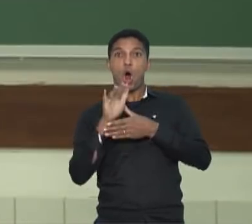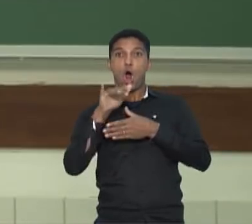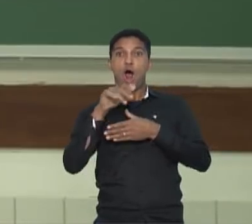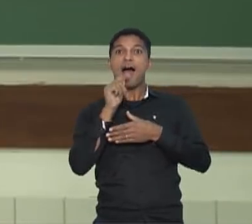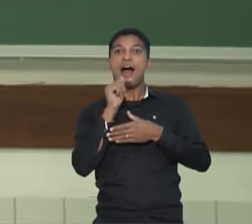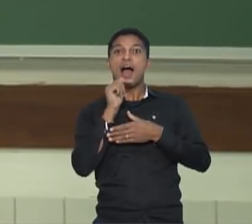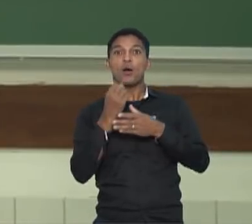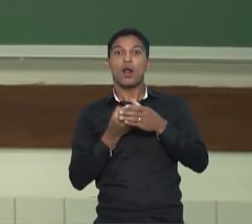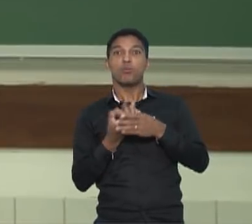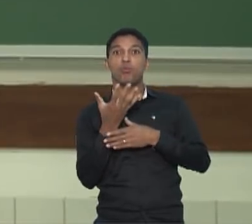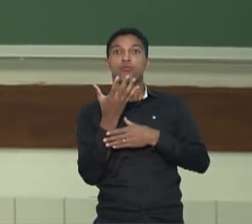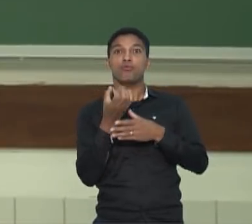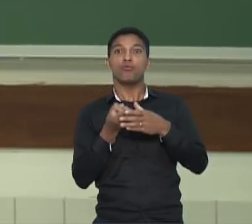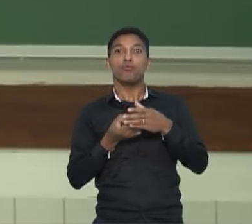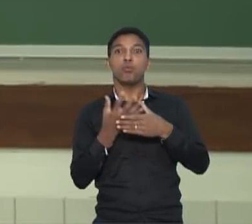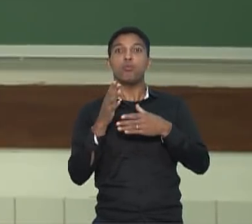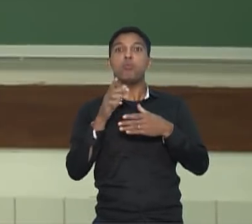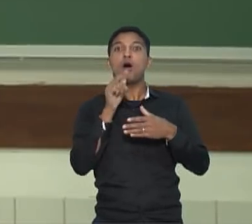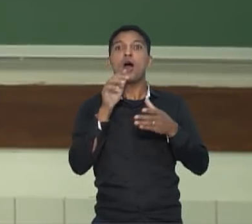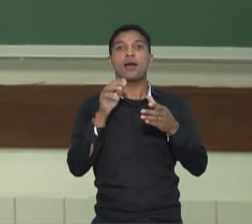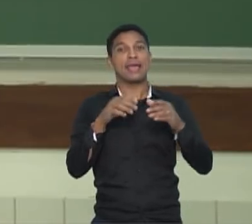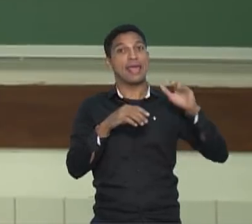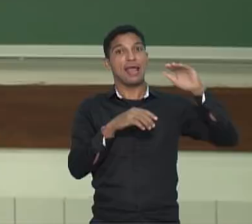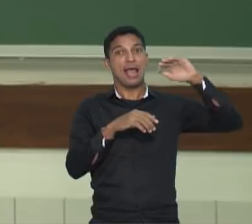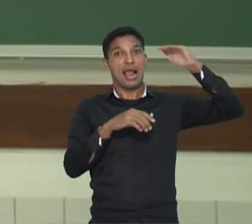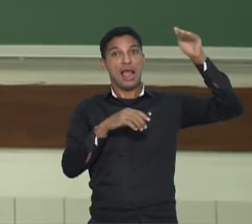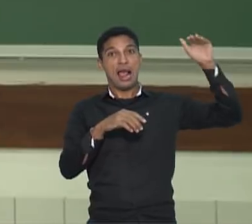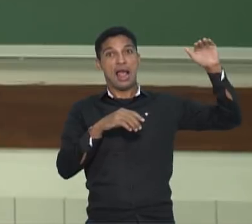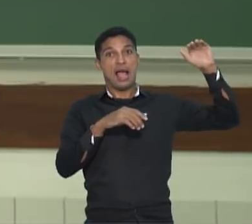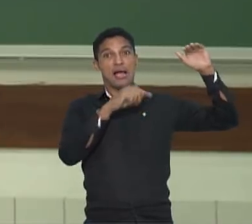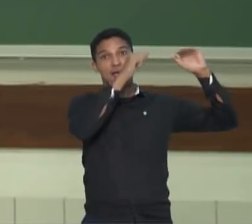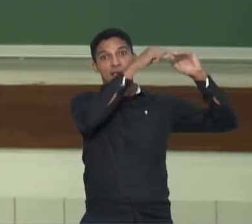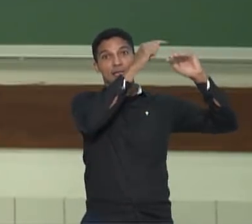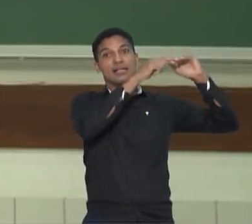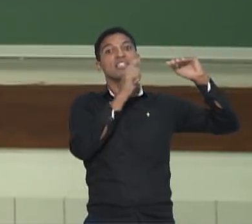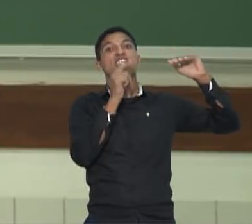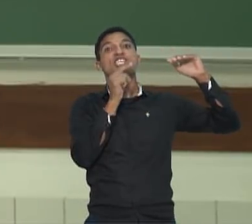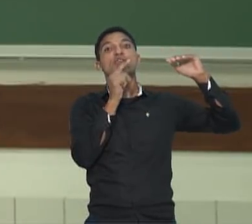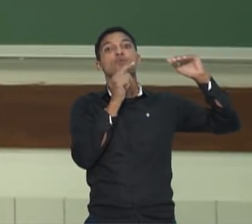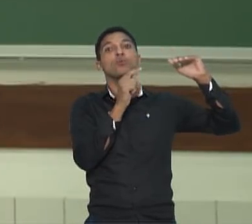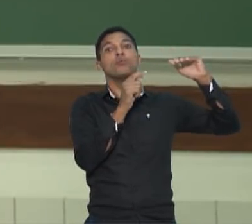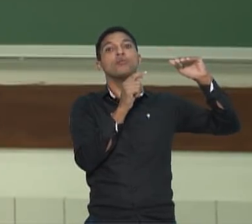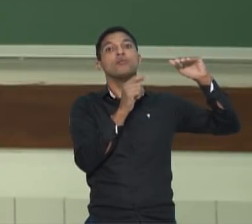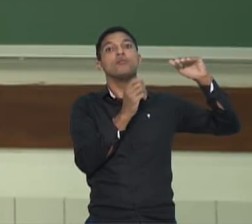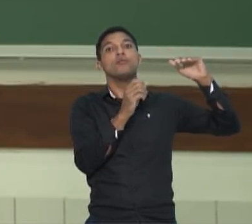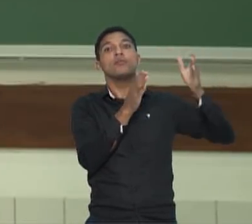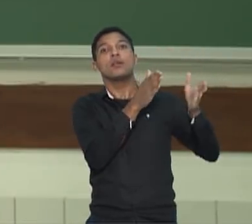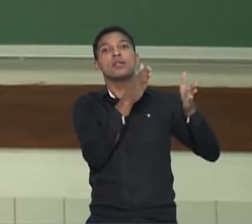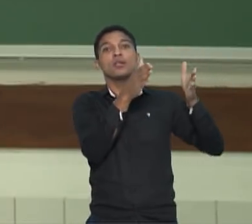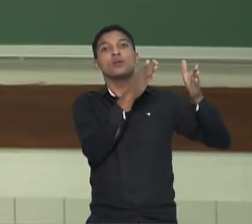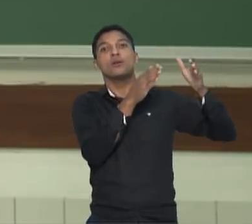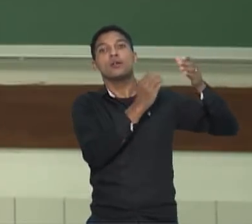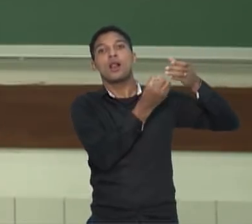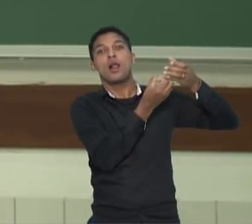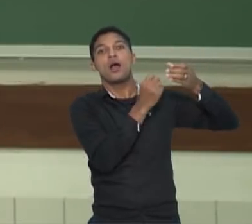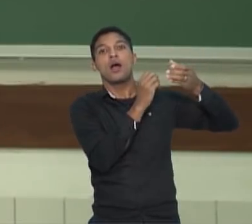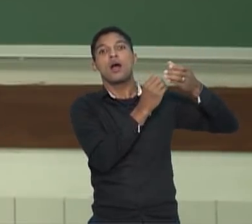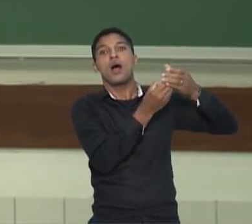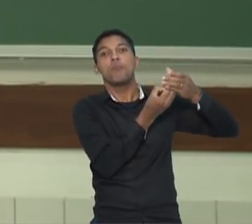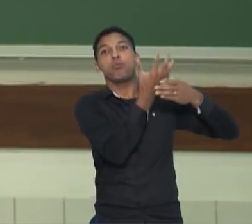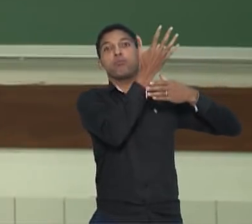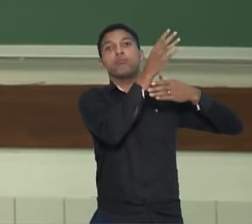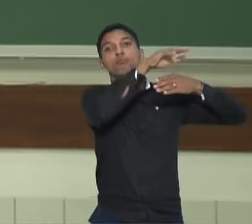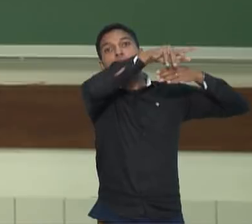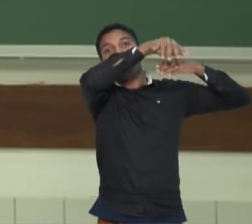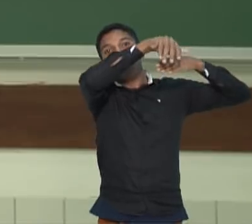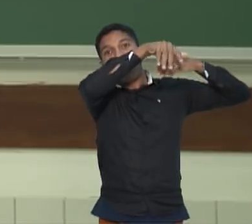nascendo sempre em áreas mais altas, de terrenos com maior altitude, formas de relevo, conteúdos das aulas anteriores.